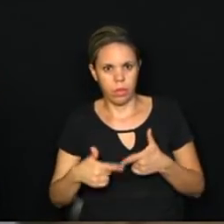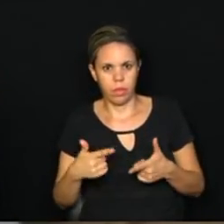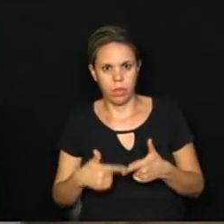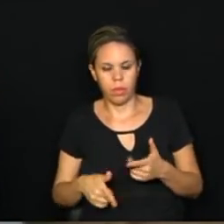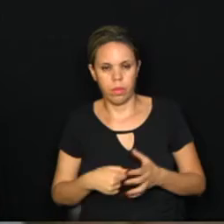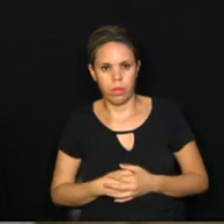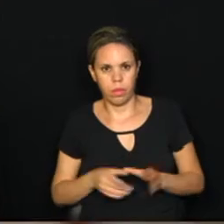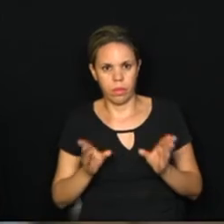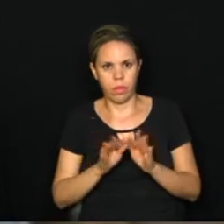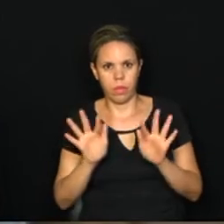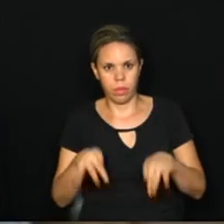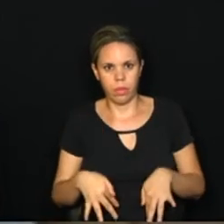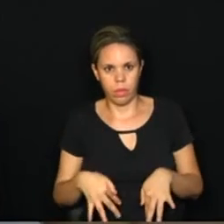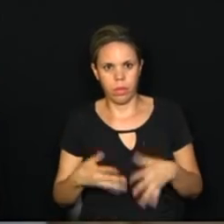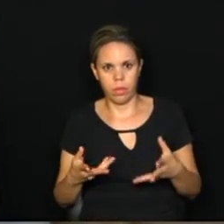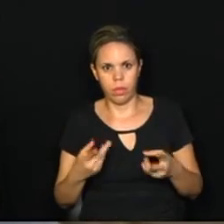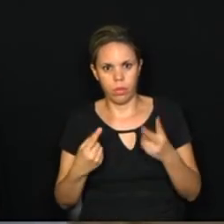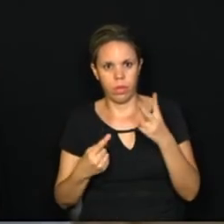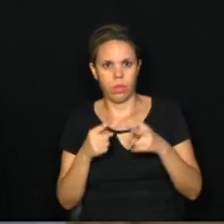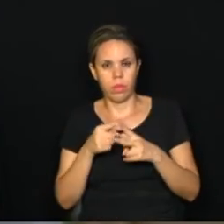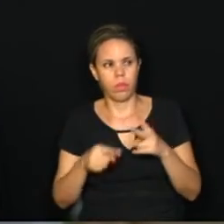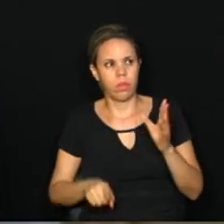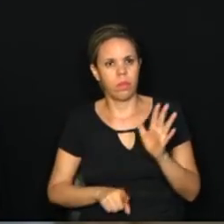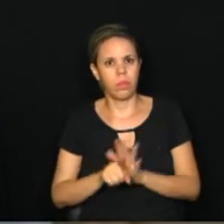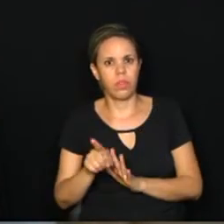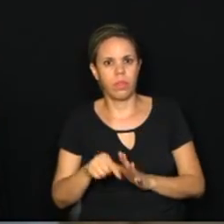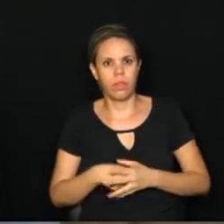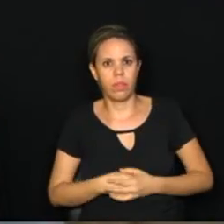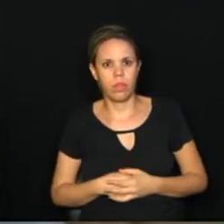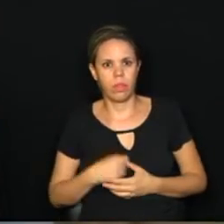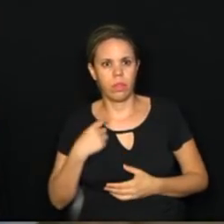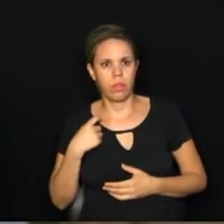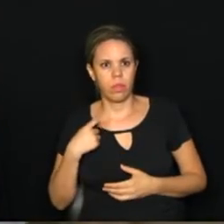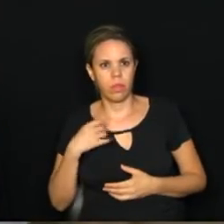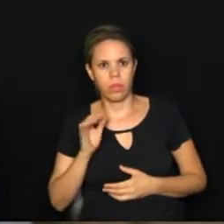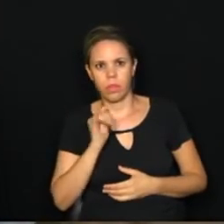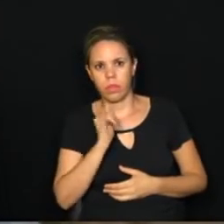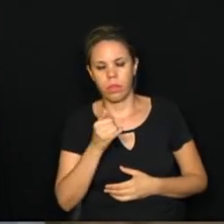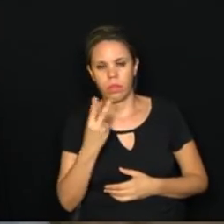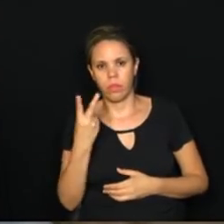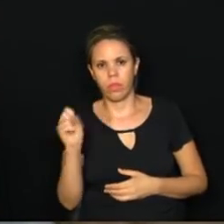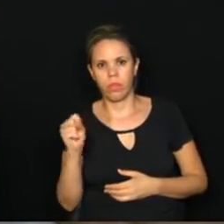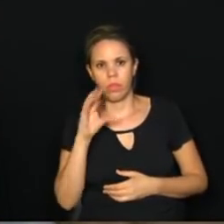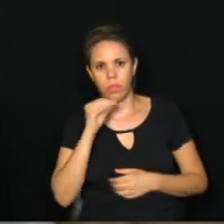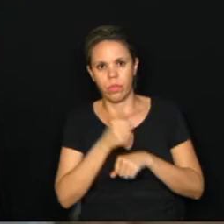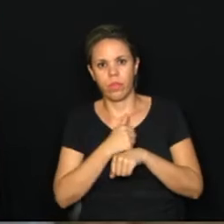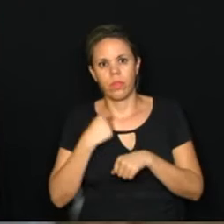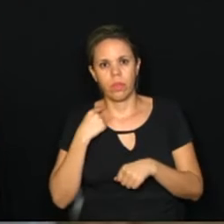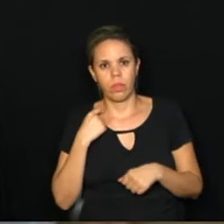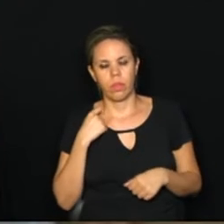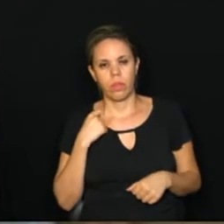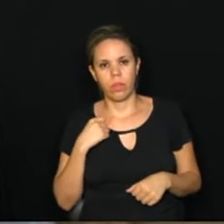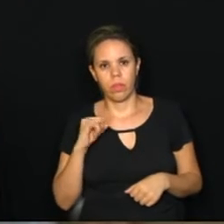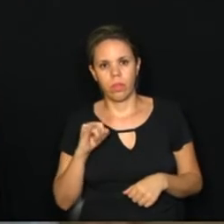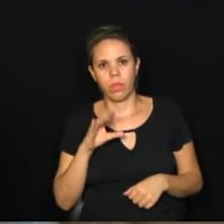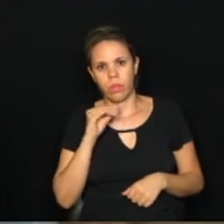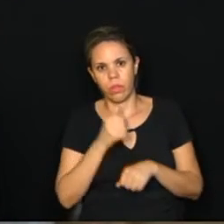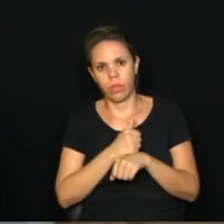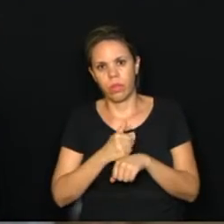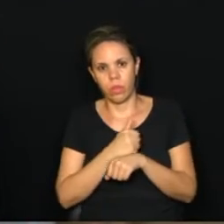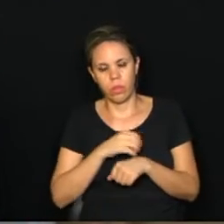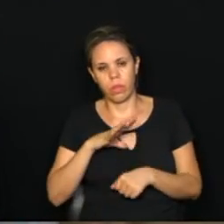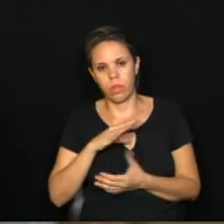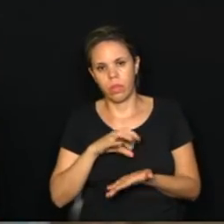Para finalizar, eu quero fazer 2 perguntas. O Sidney comentou de 28 servidores, minha pergunta é se são 28 servidores na